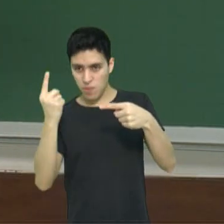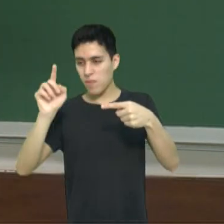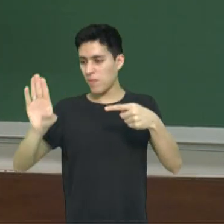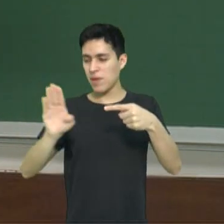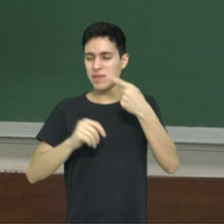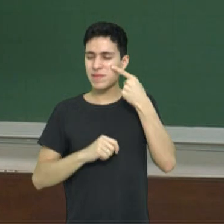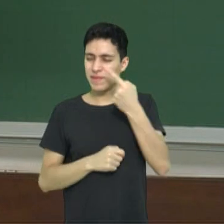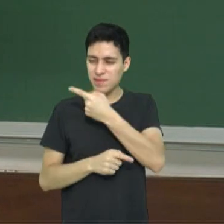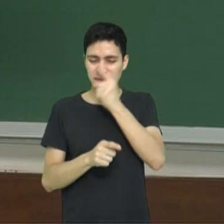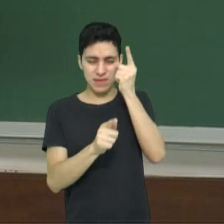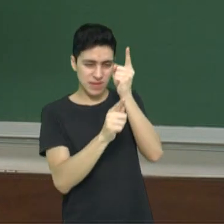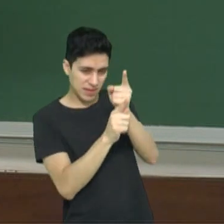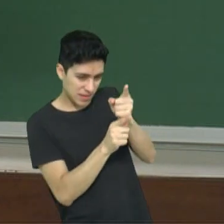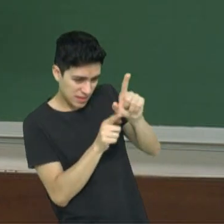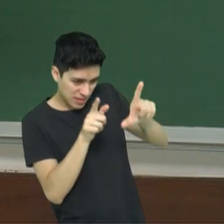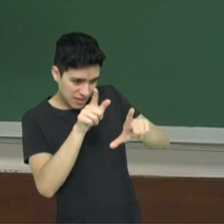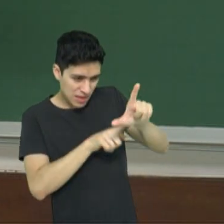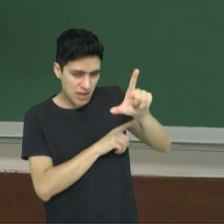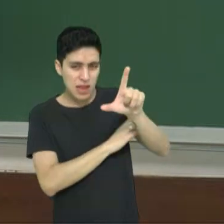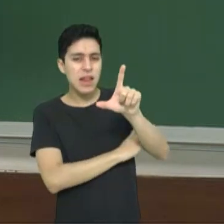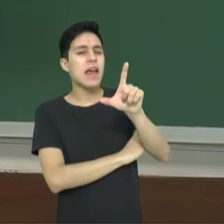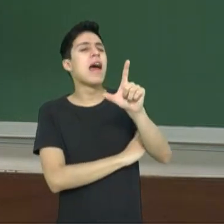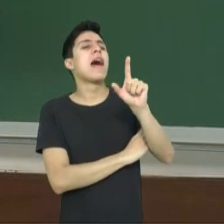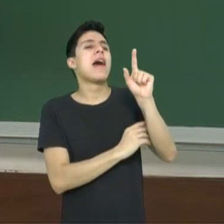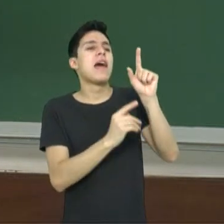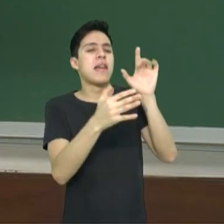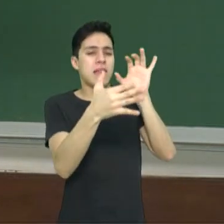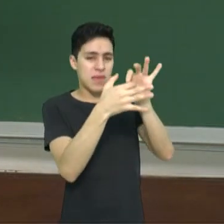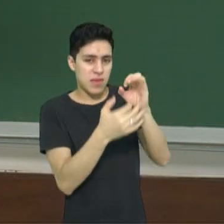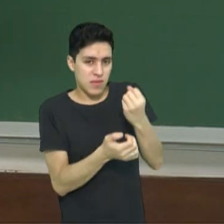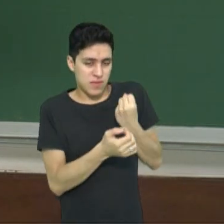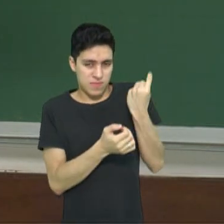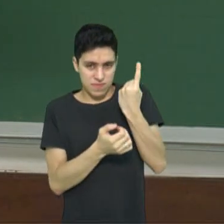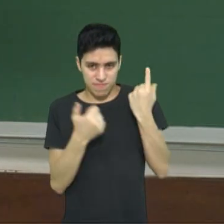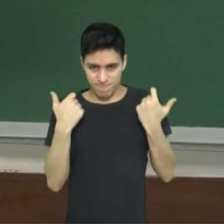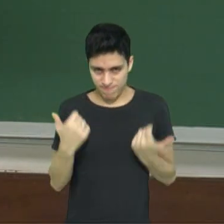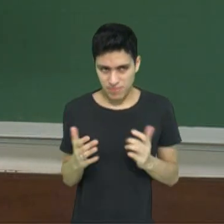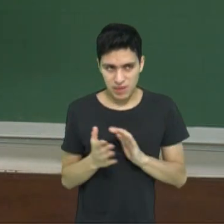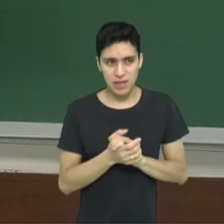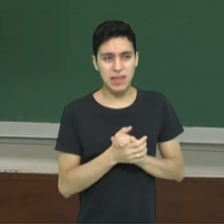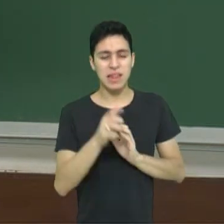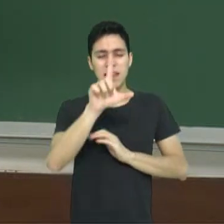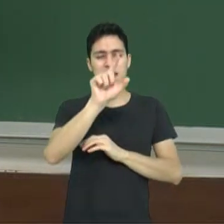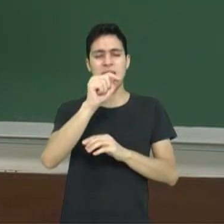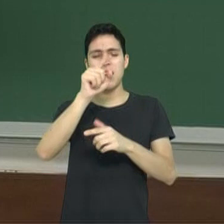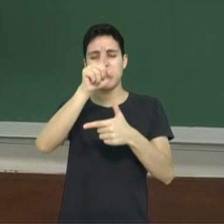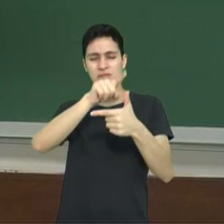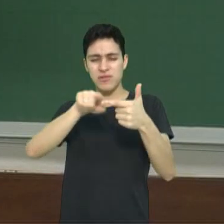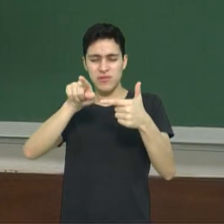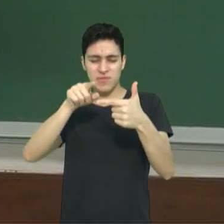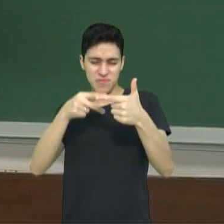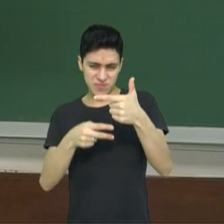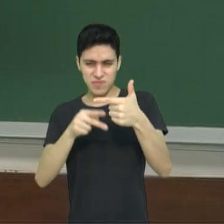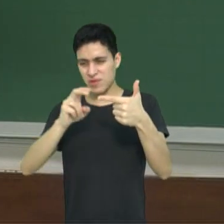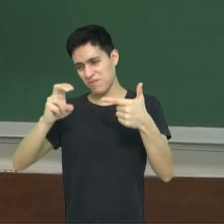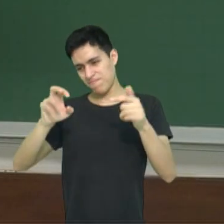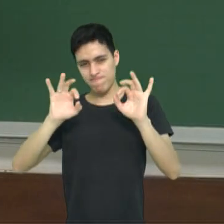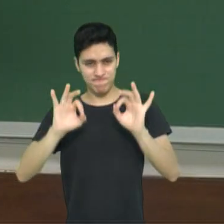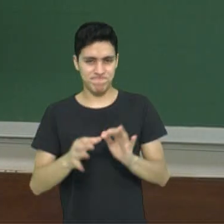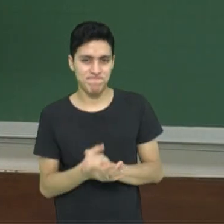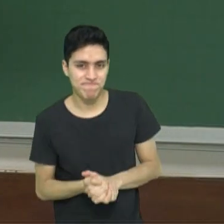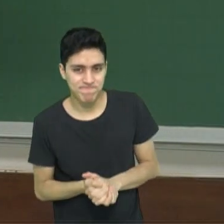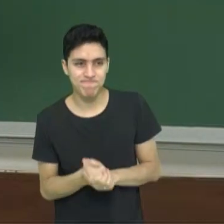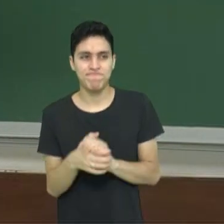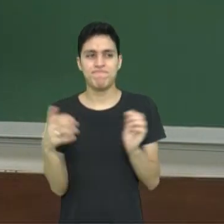aqui, ó, acabamos de encontrar uma letra com coeficiente 1. 10 dividido por 2, 5. Então, nós